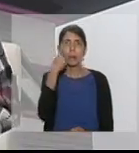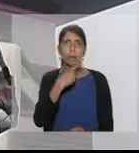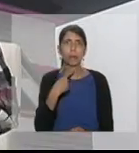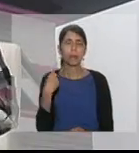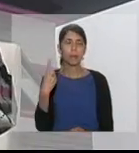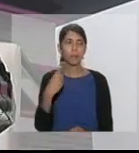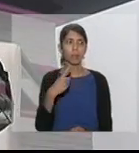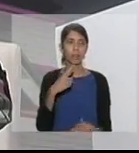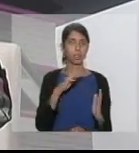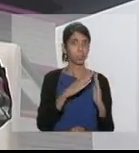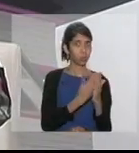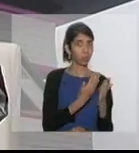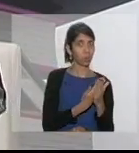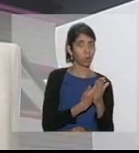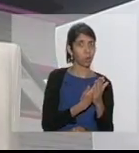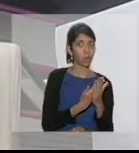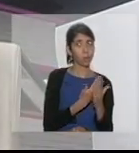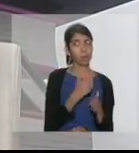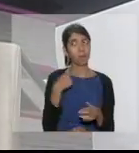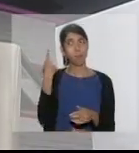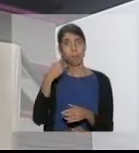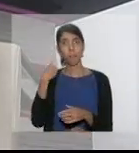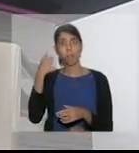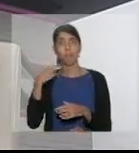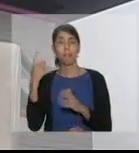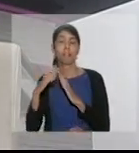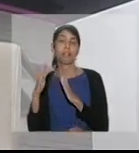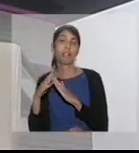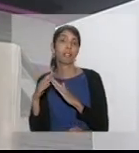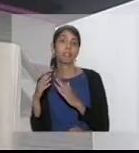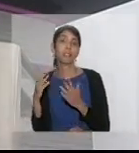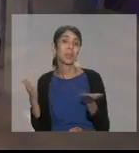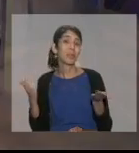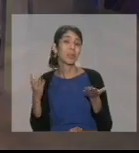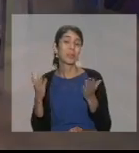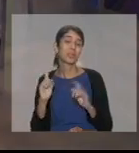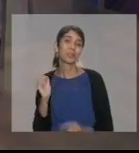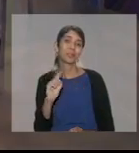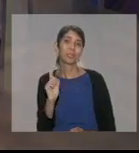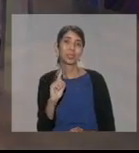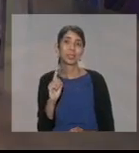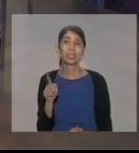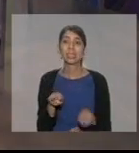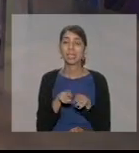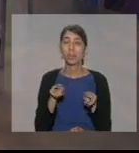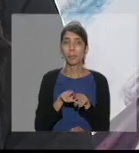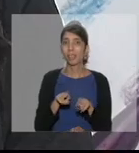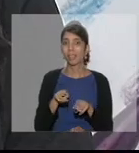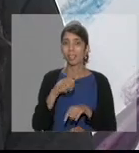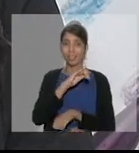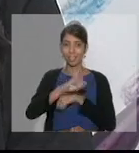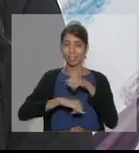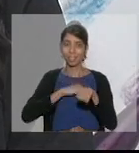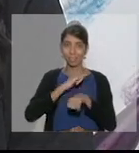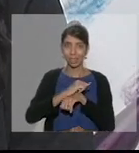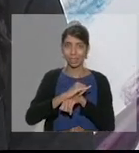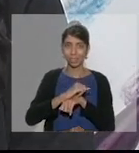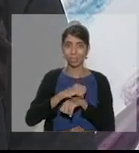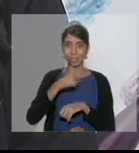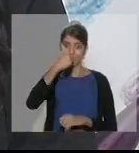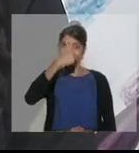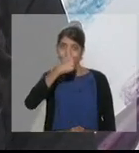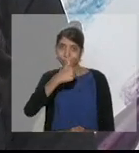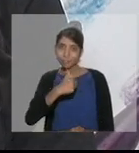outras 19 você tava longe daquilo. Hoje não é. O tempo todo. E os likes é quanto mais você